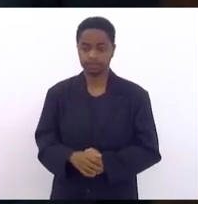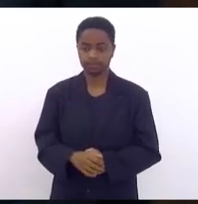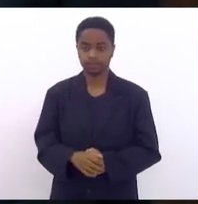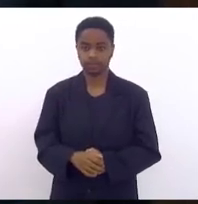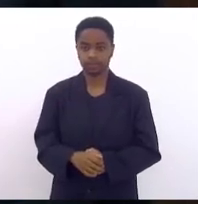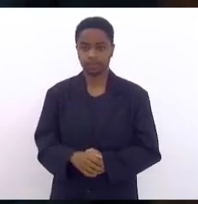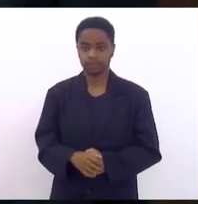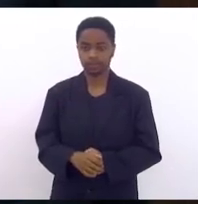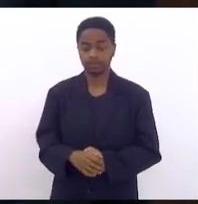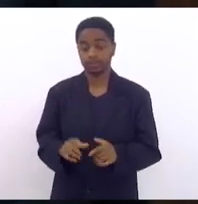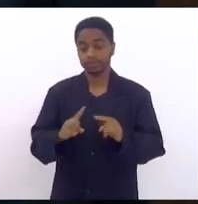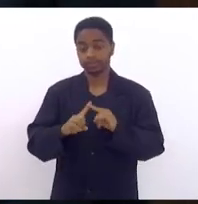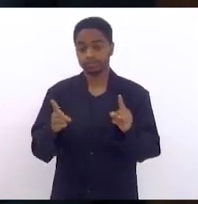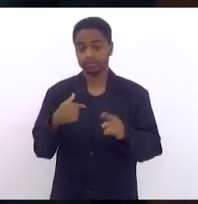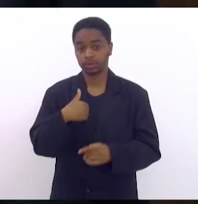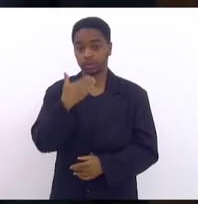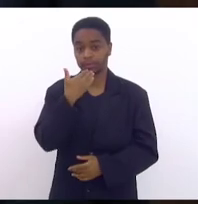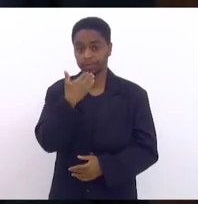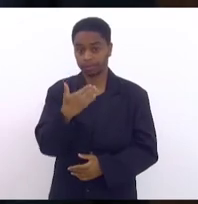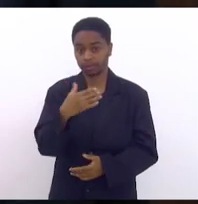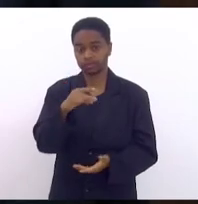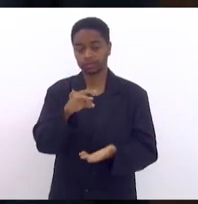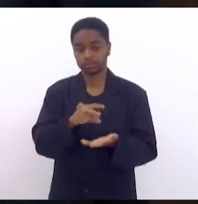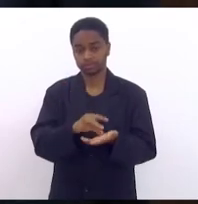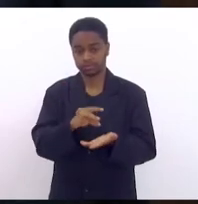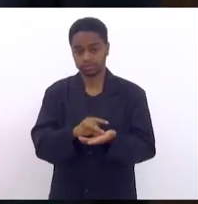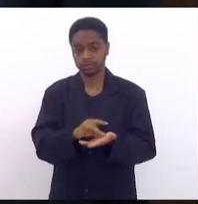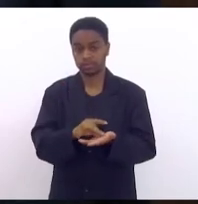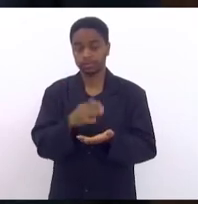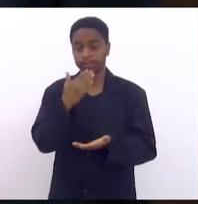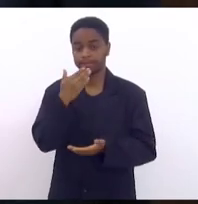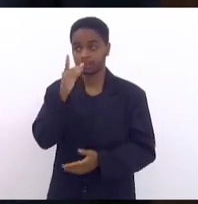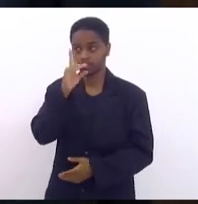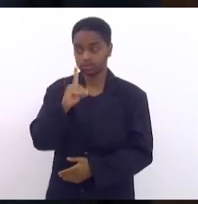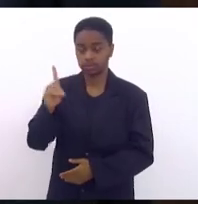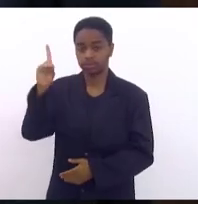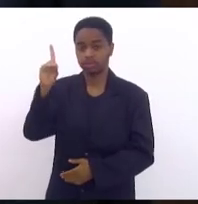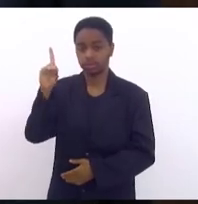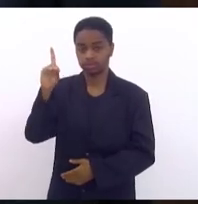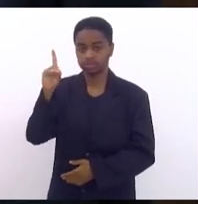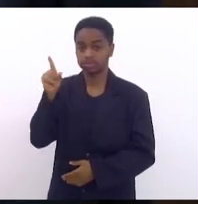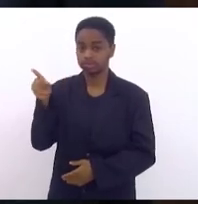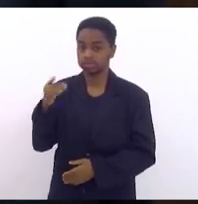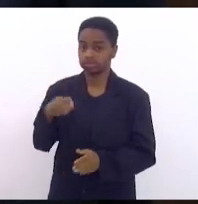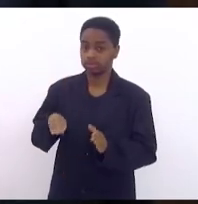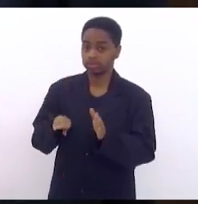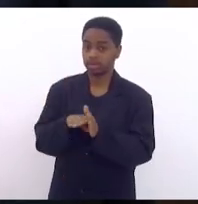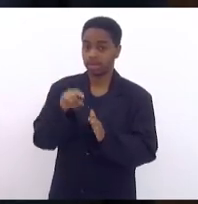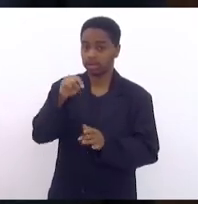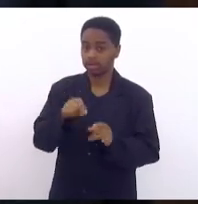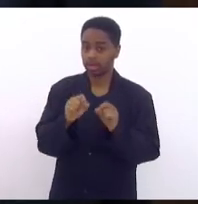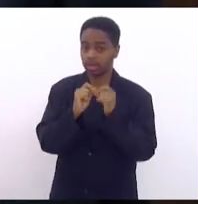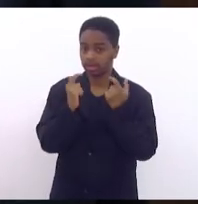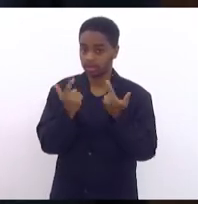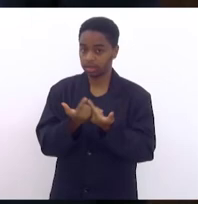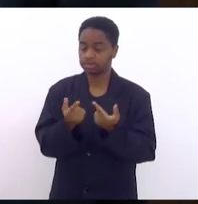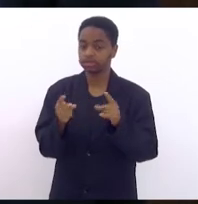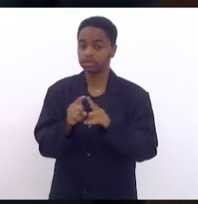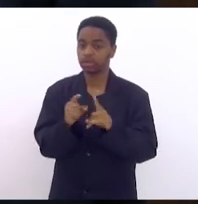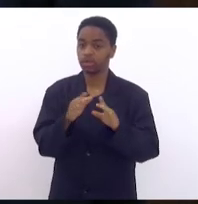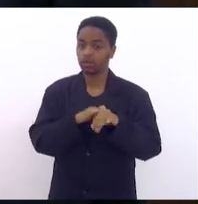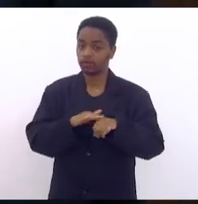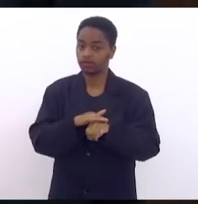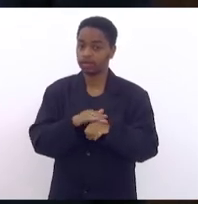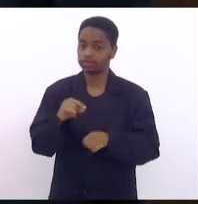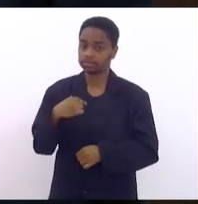eu peço realmente a Deus que ele venha à Assembleia Legislativa e converse com todos os